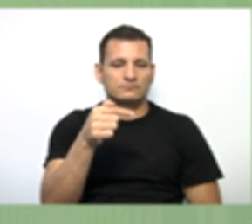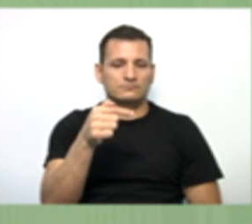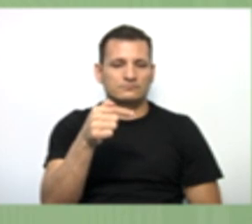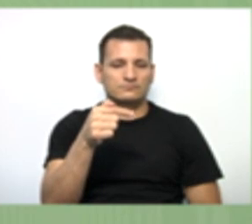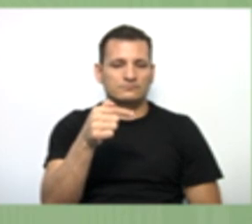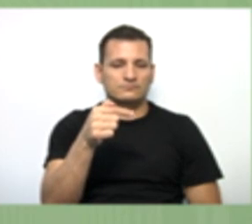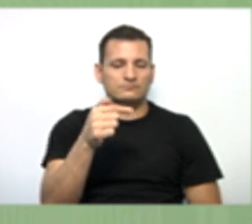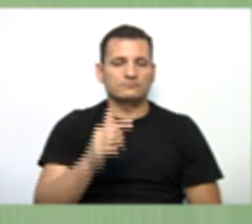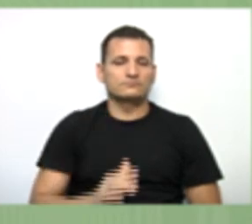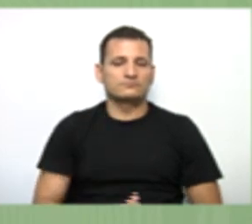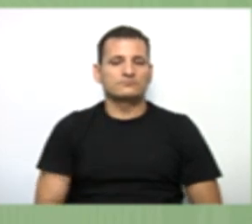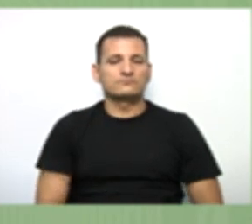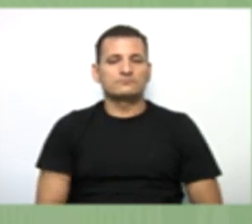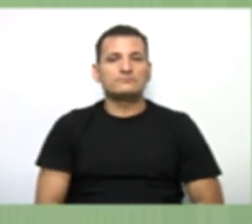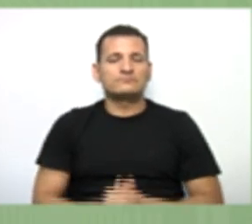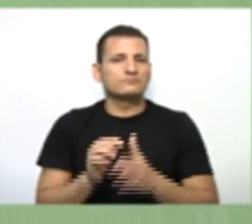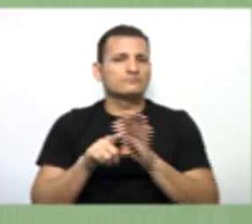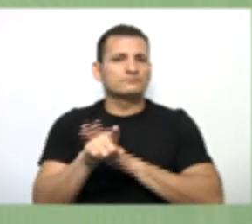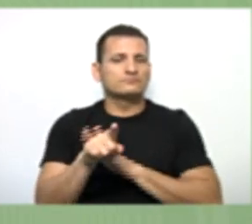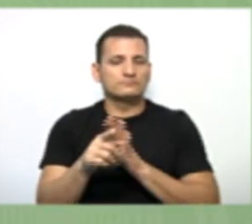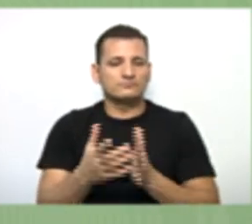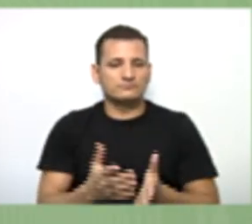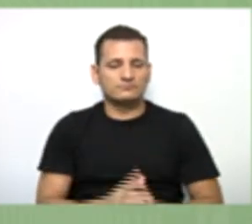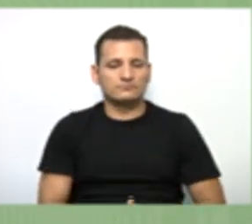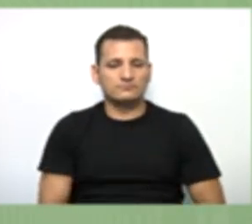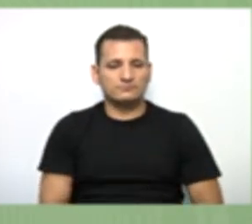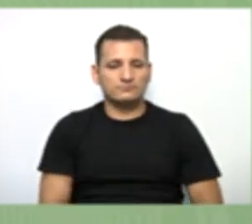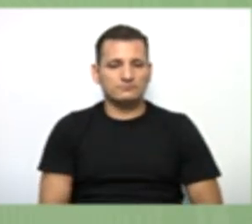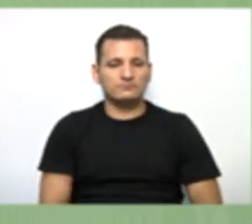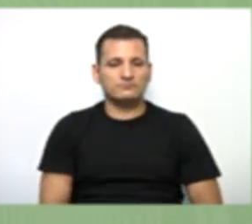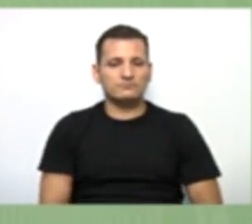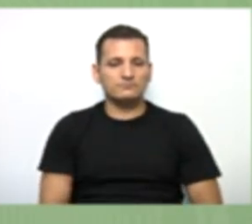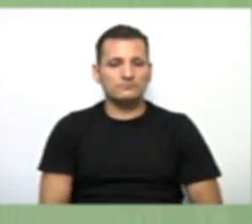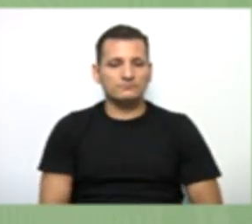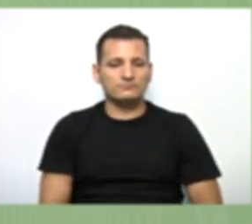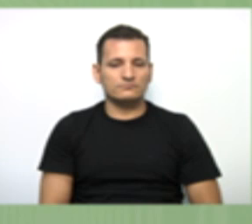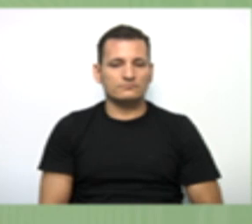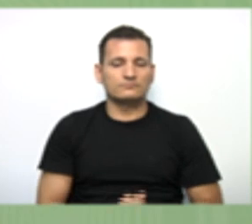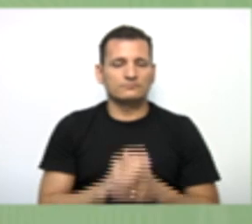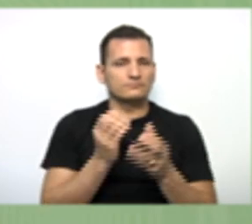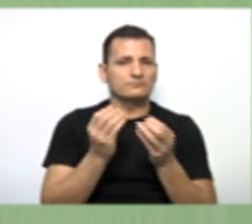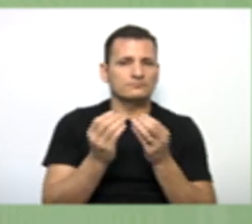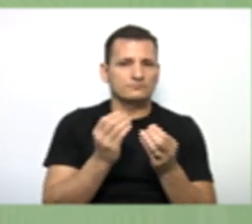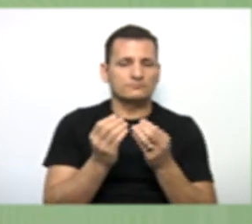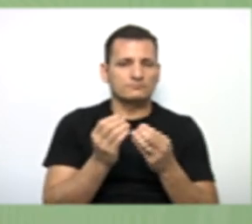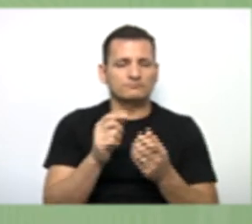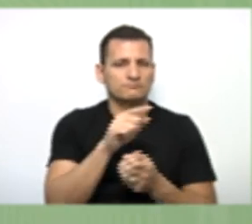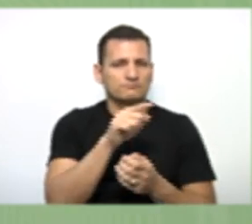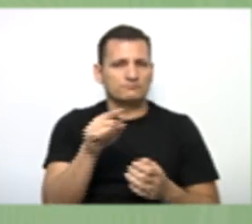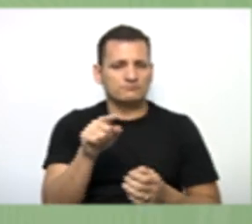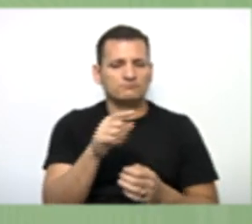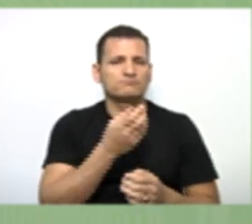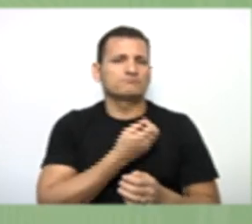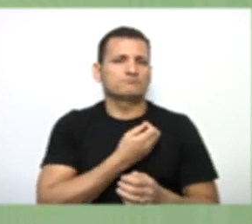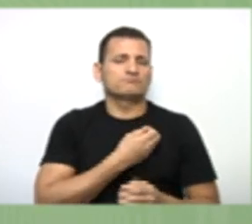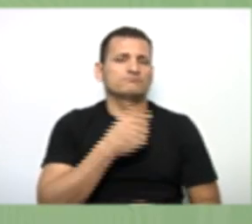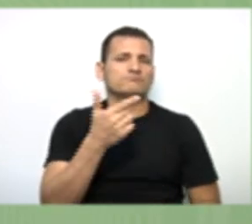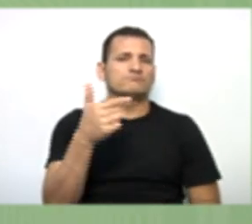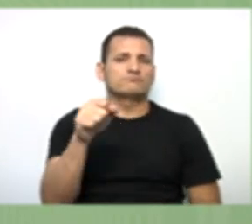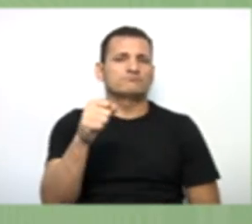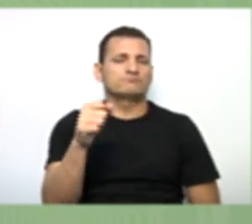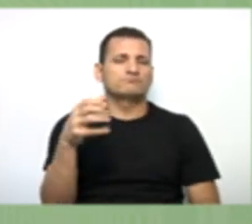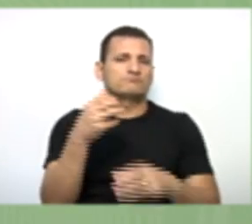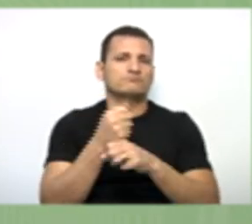isso. Aí a pergunta, eu faço o contrário. Como é que eu consigo, baseado nesses números, chegar a 28? É só,